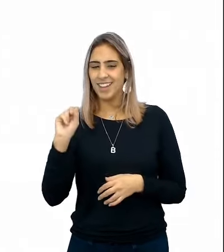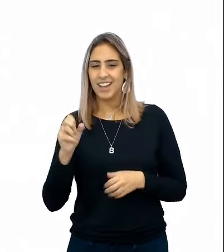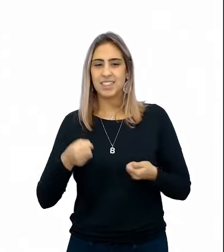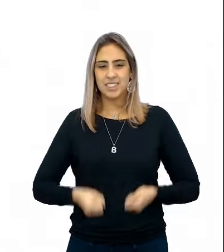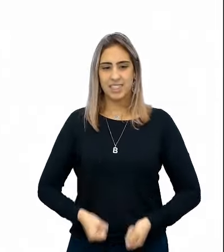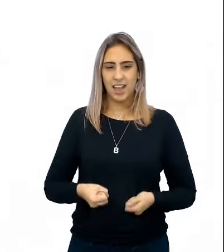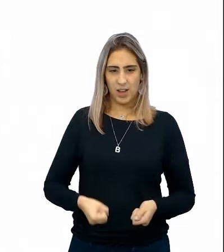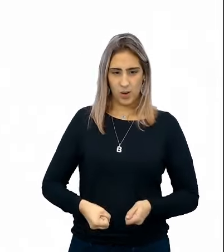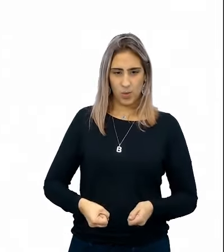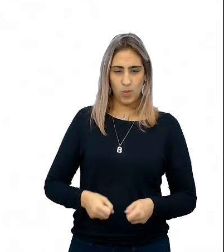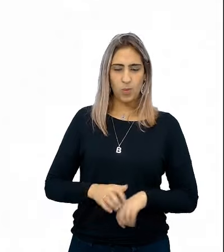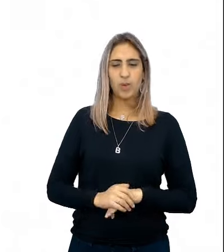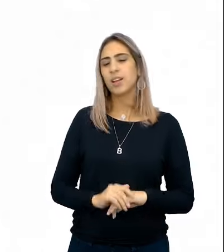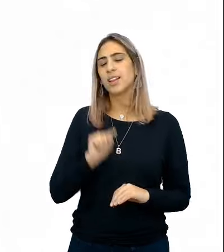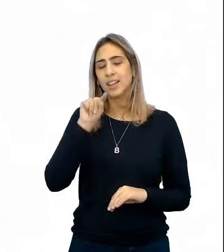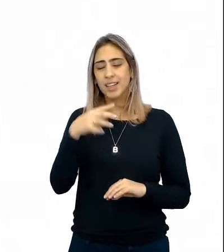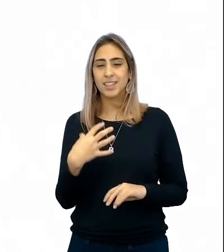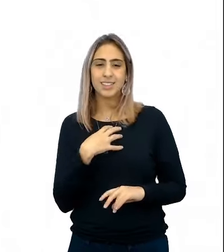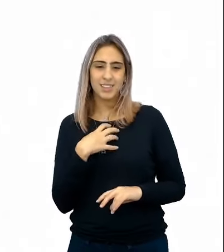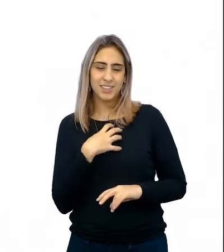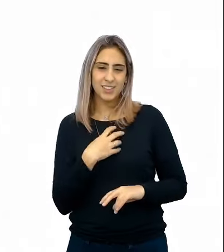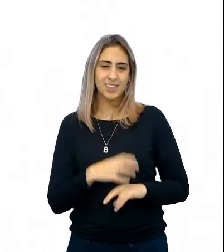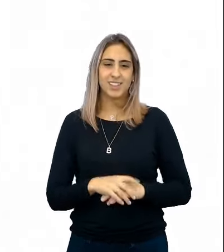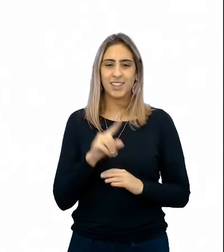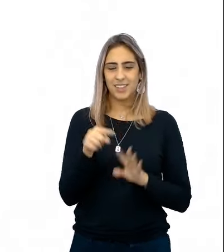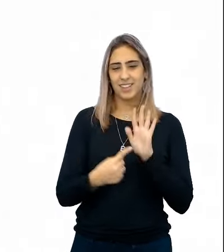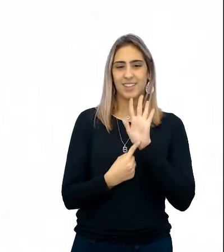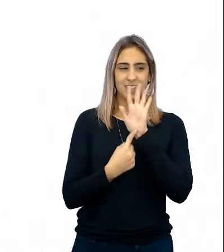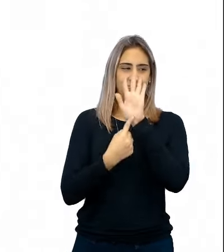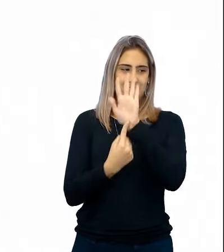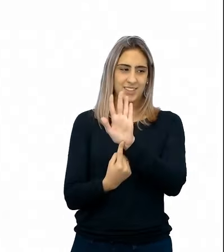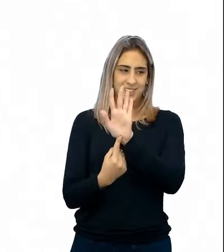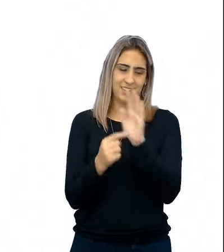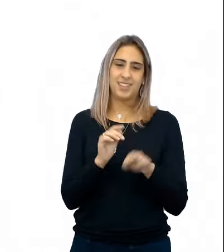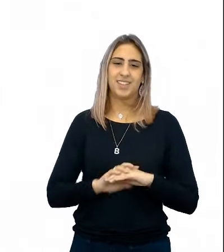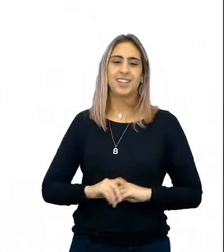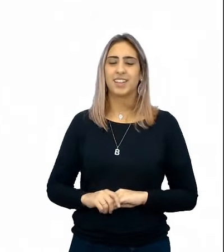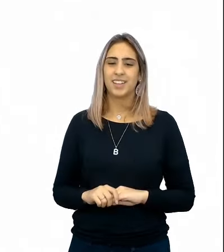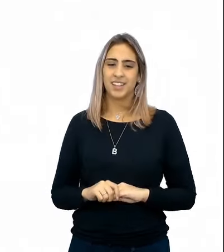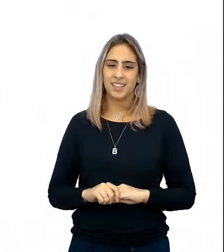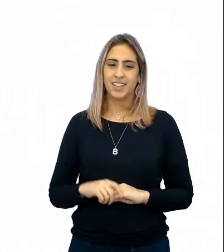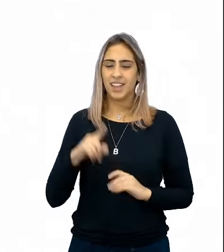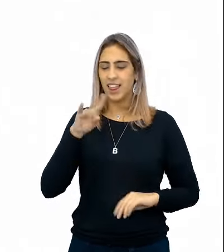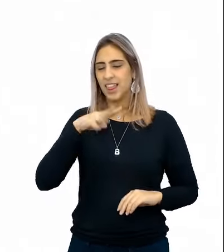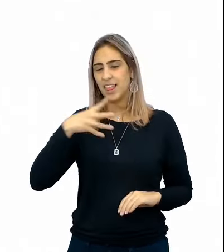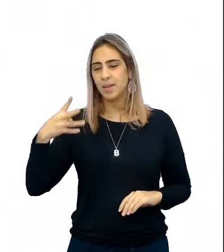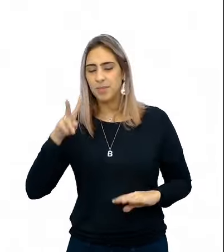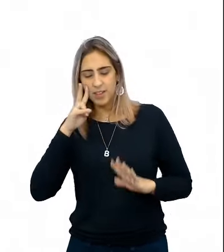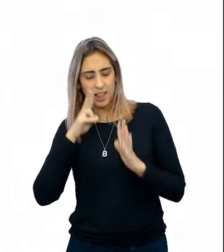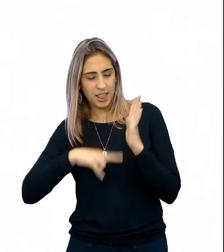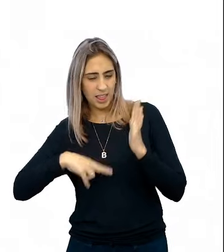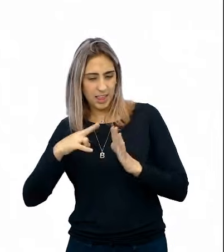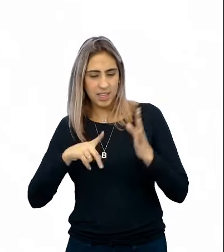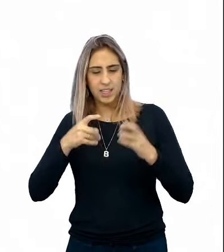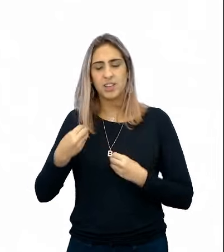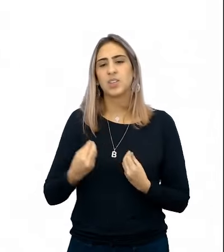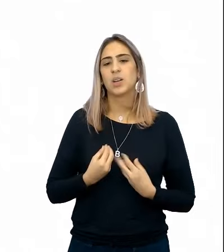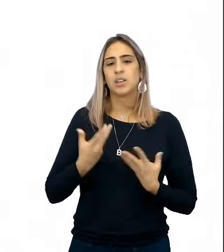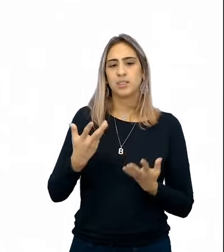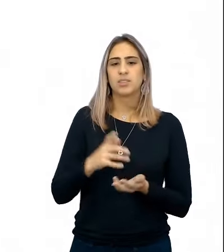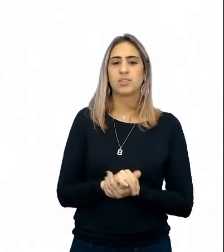sacos. Neste caso, apresenta a leitura direta da tabela, ou seja, ler os